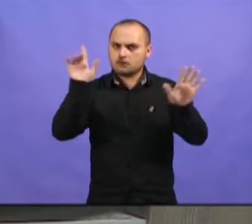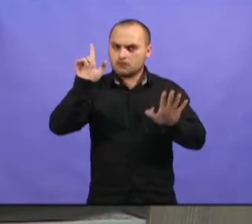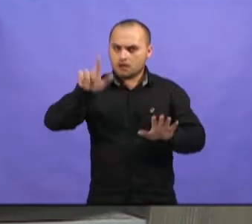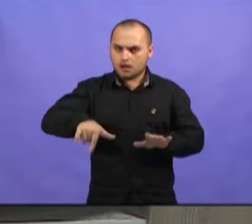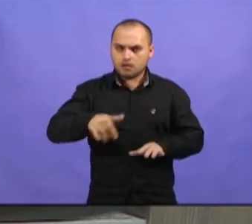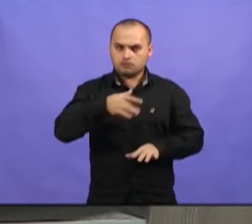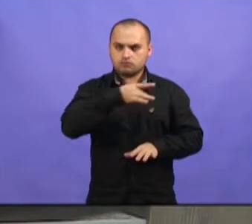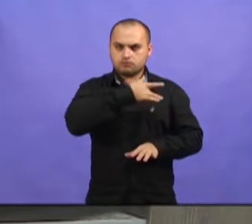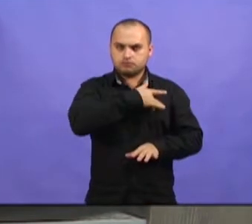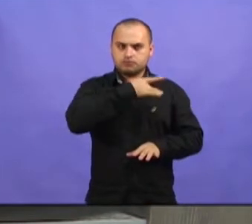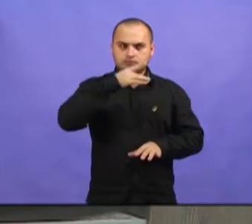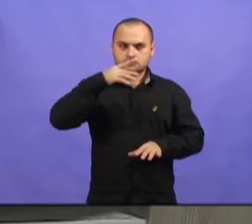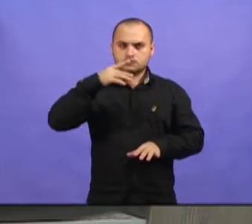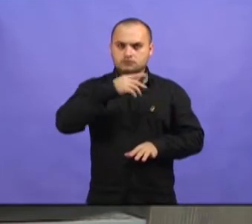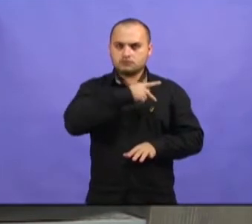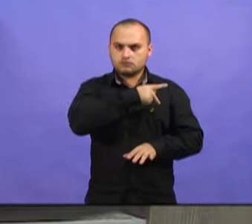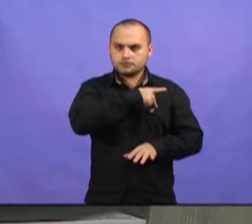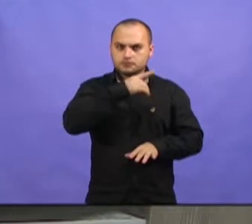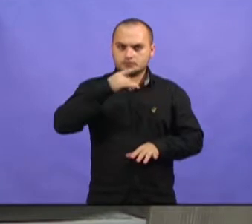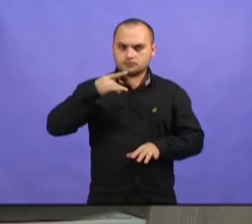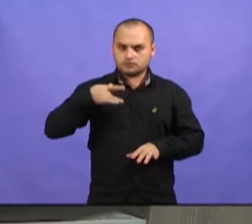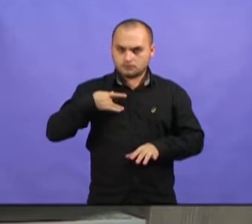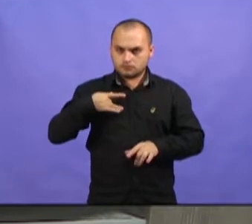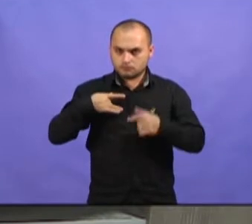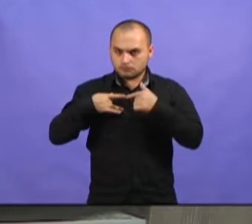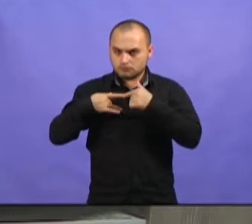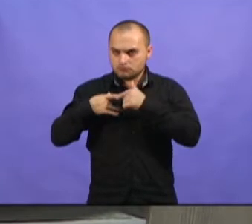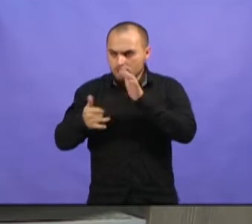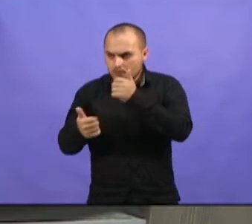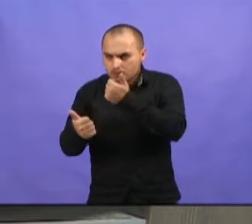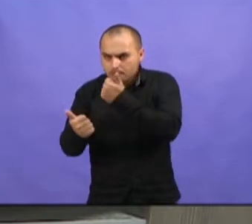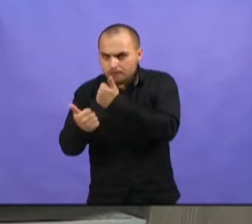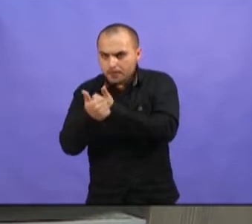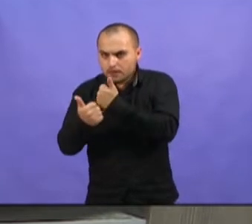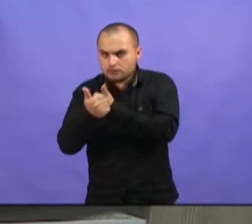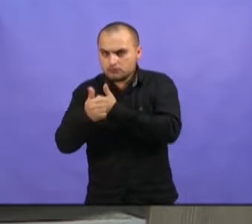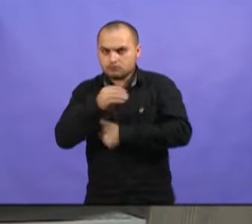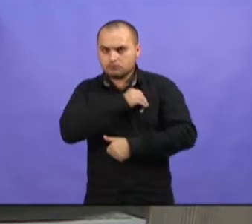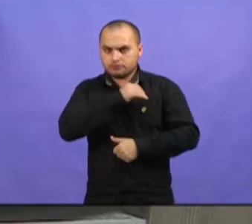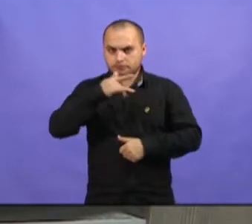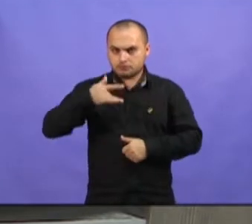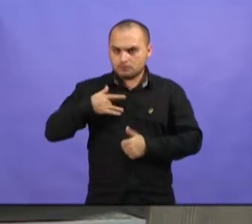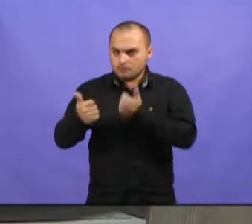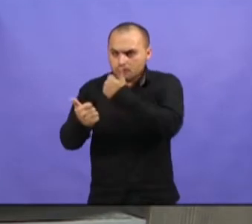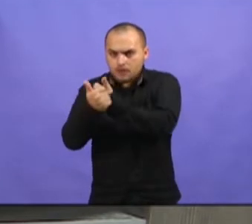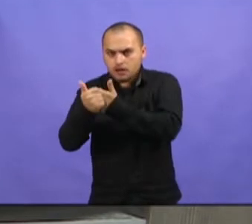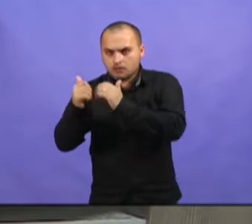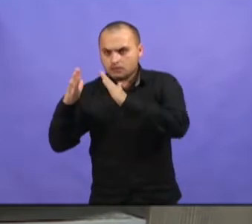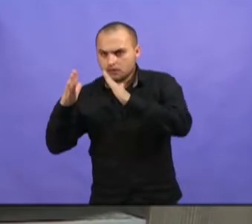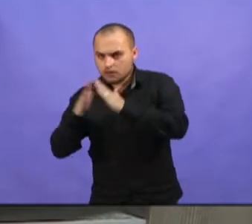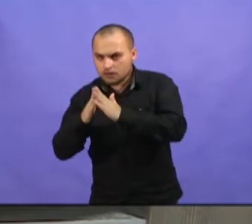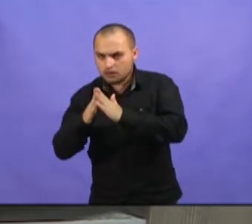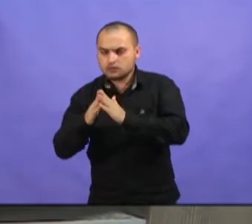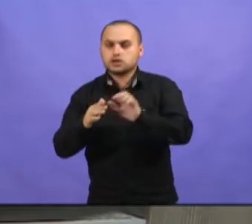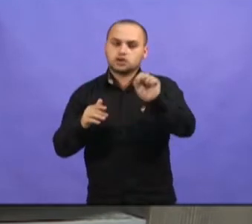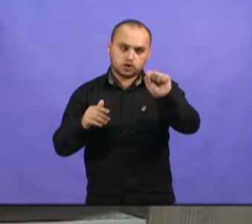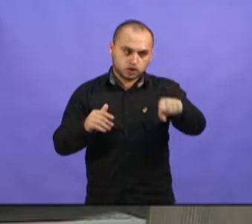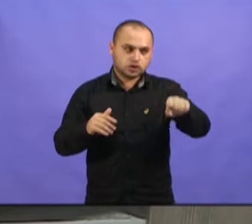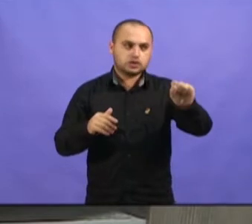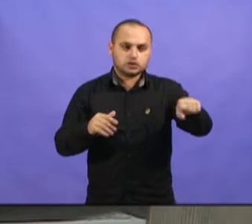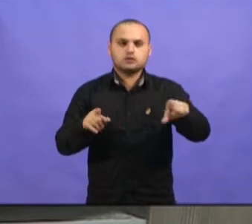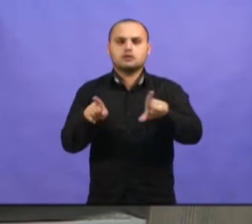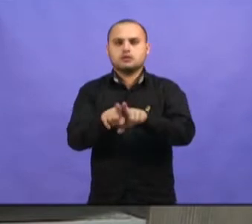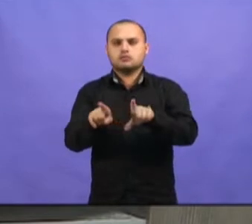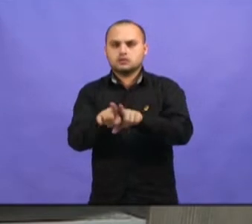casa, marcar as consultas, o médico vai agendar os exames. Agenda o exame, estratégia de saúde da família,